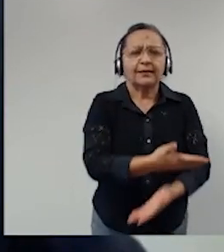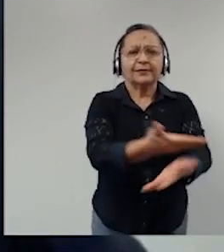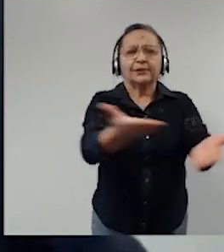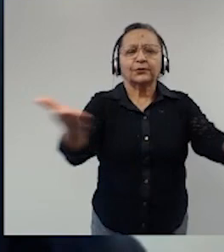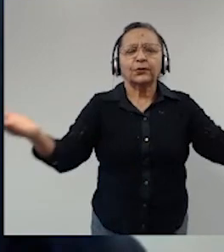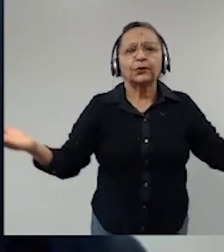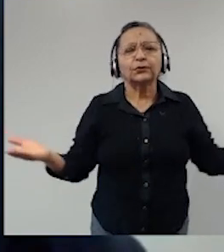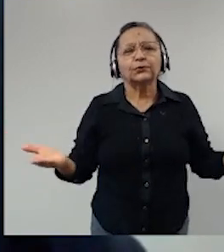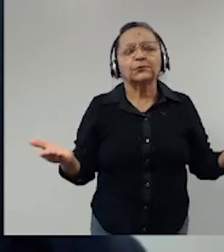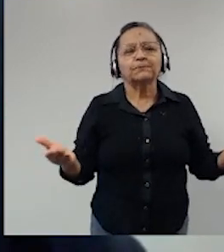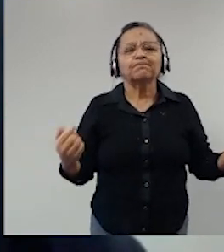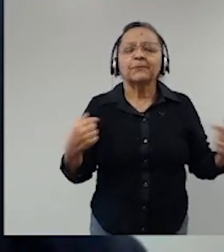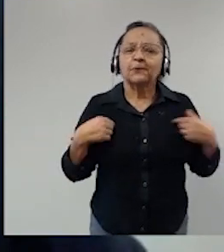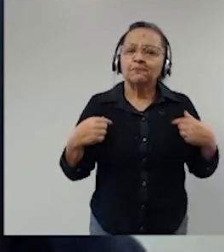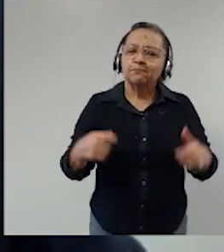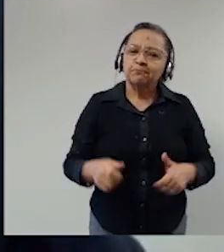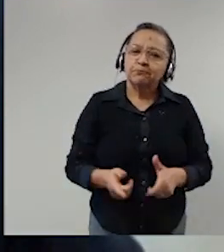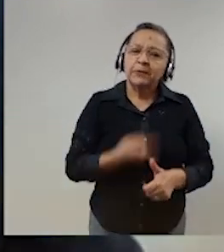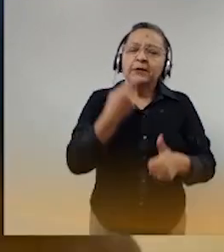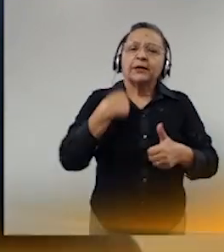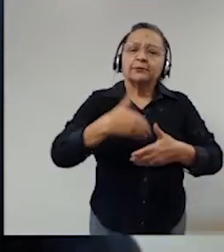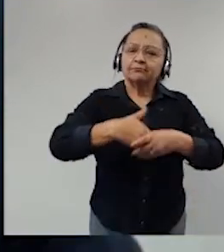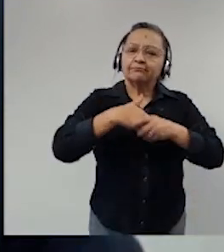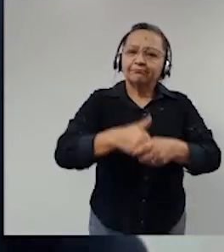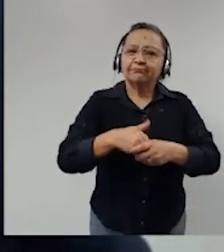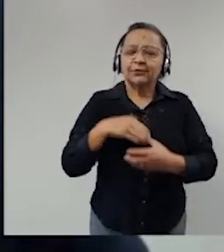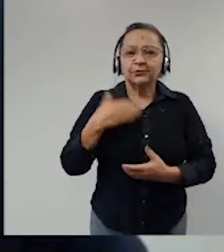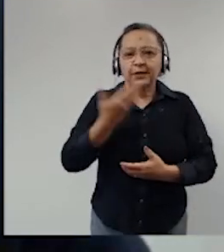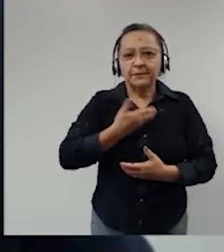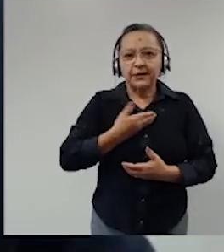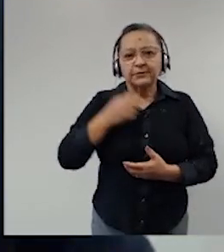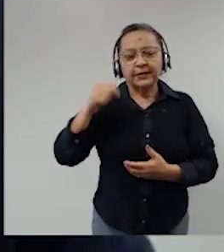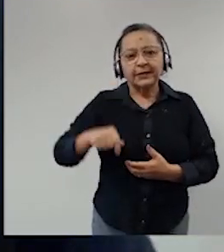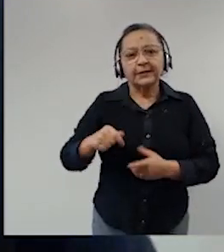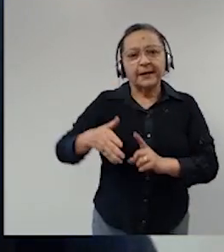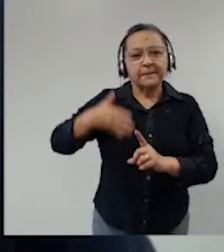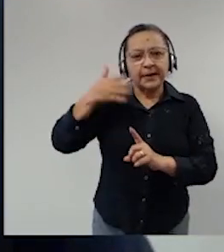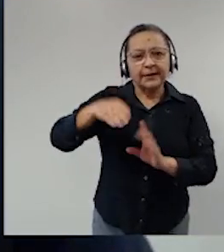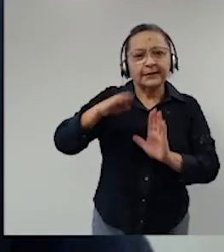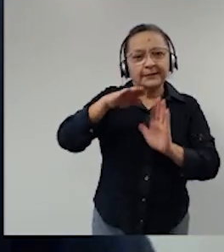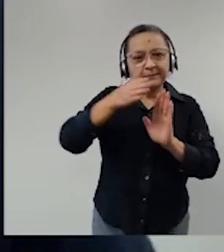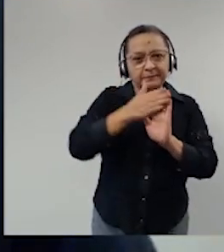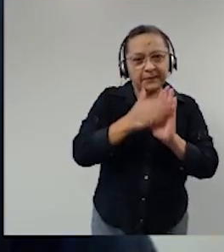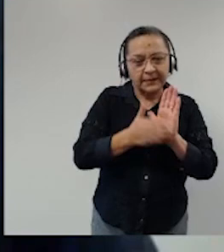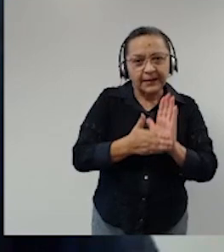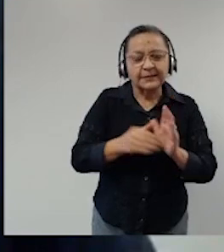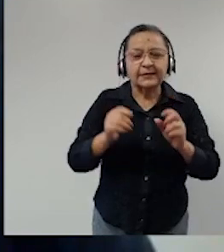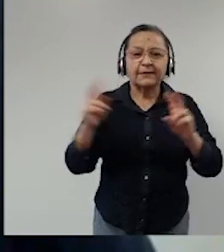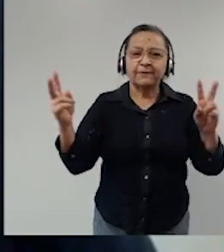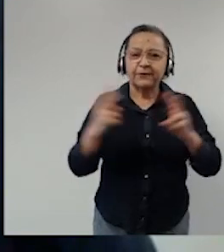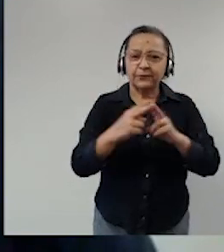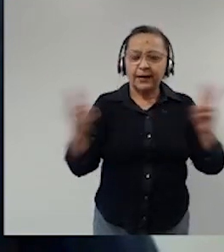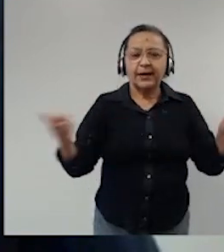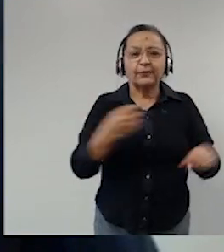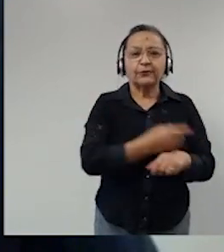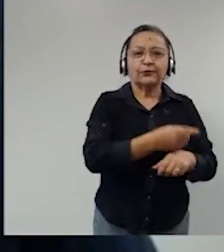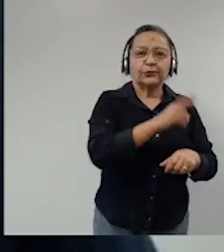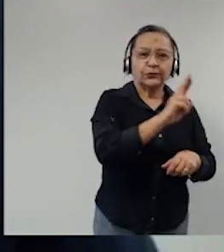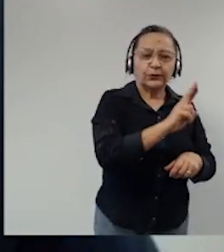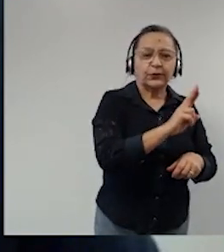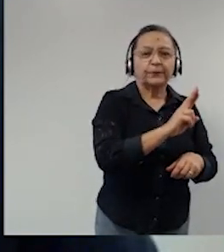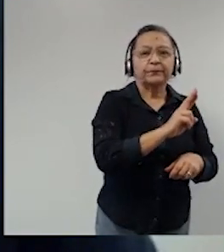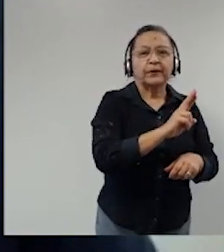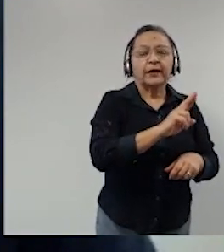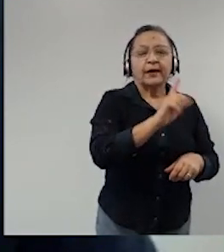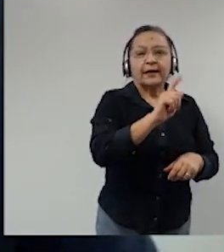todas. Quero inicialmente cumprimentar os meus colegas de mesa virtual, o doutor Jorge Galvão, o doutor Henrique Vasconcelos e o doutor